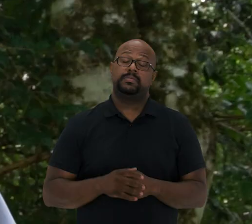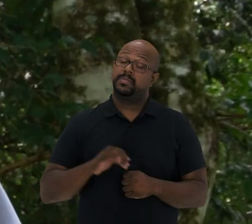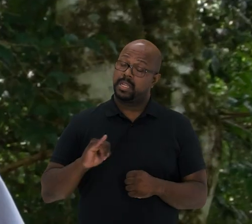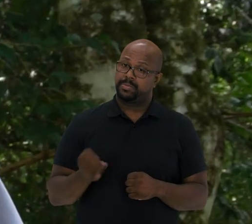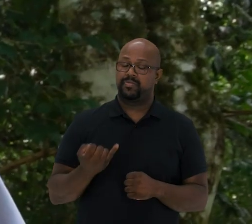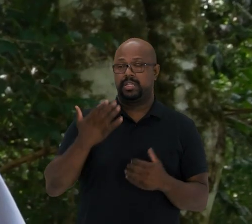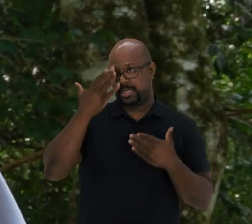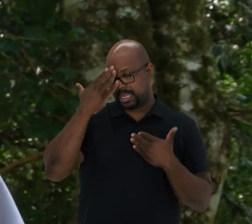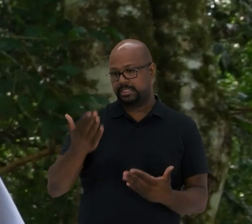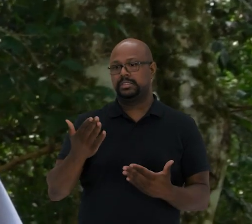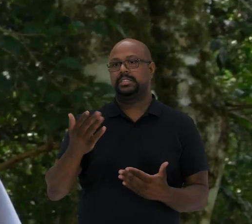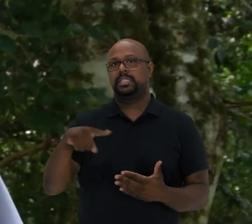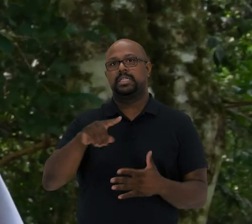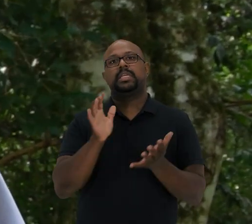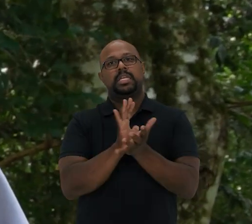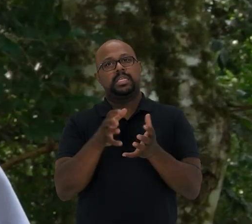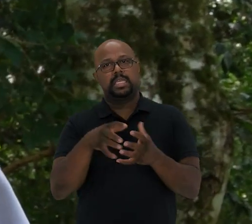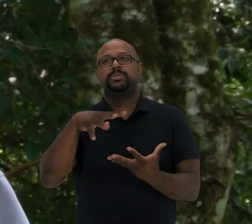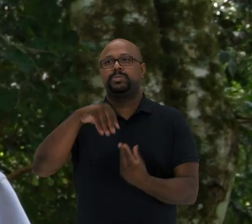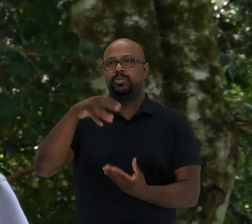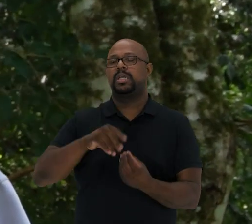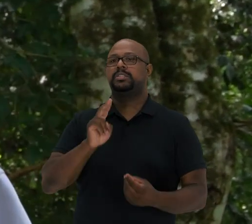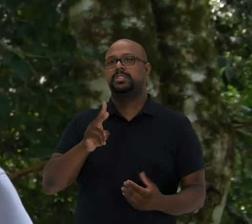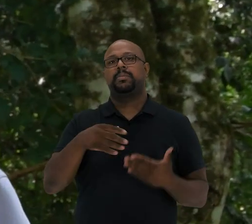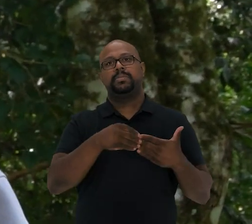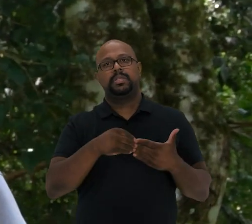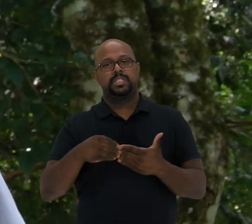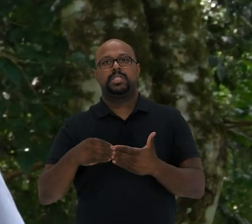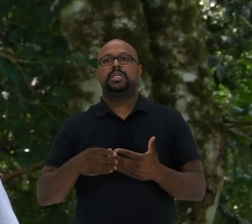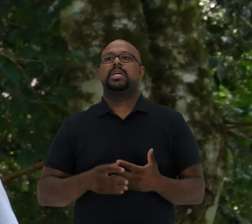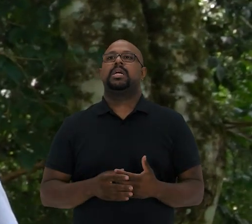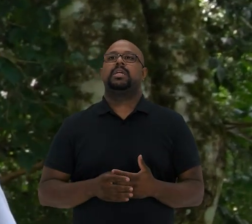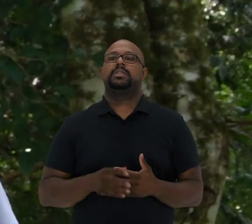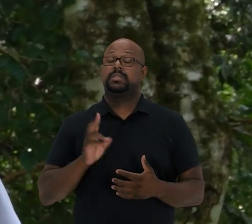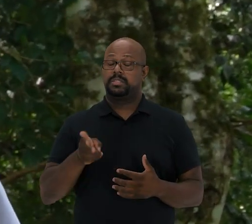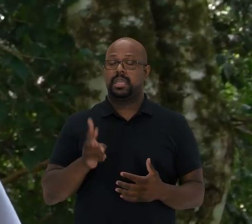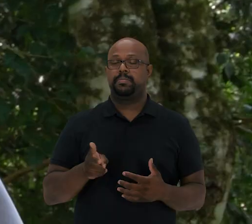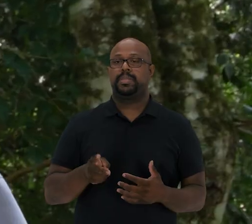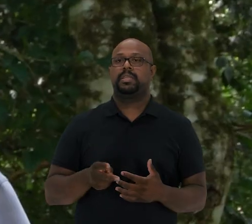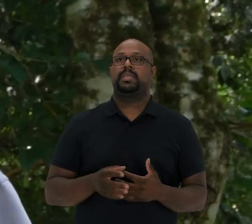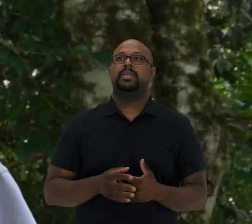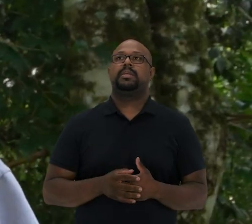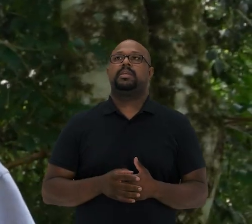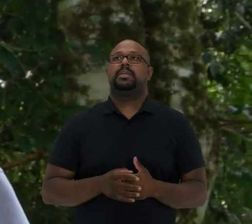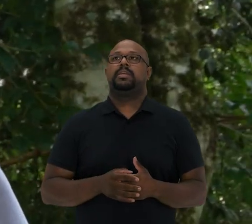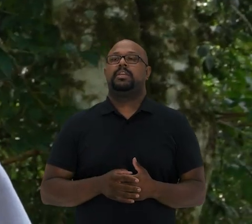E aproveito aqui agradecer as equipes espirituais aí que sempre nos guiam, né? Eu sempre,